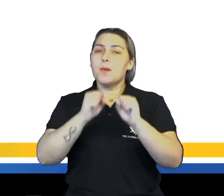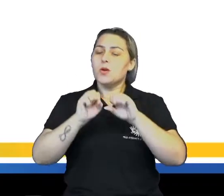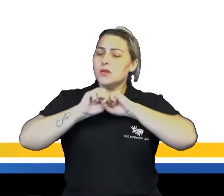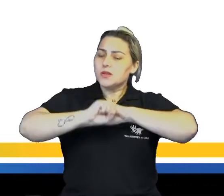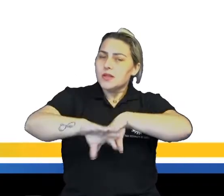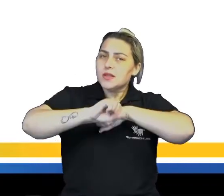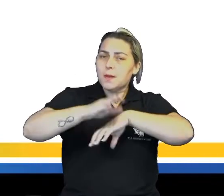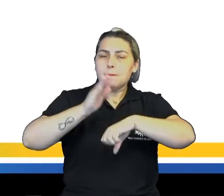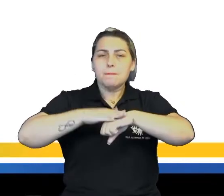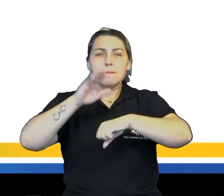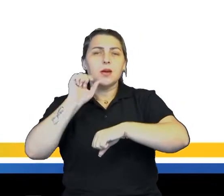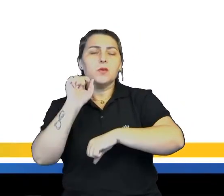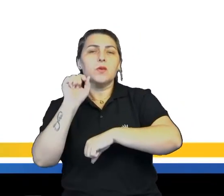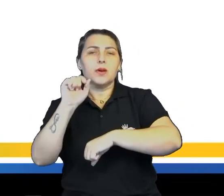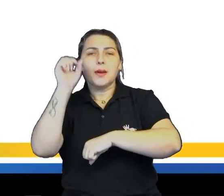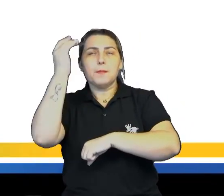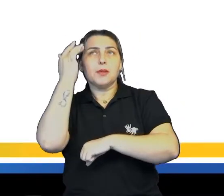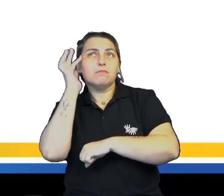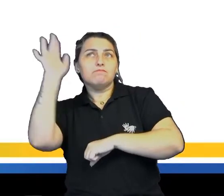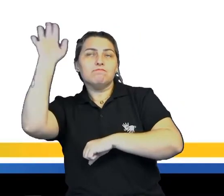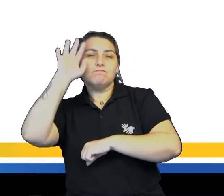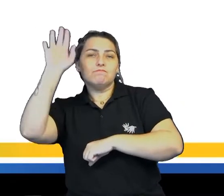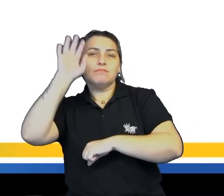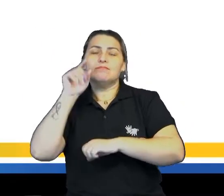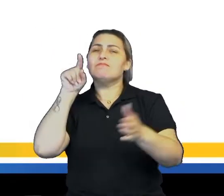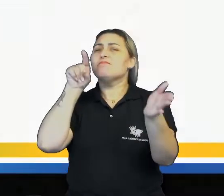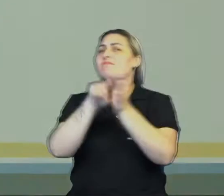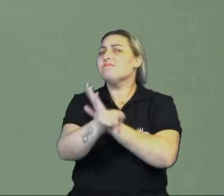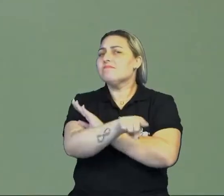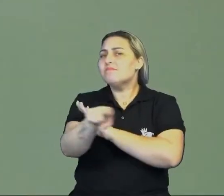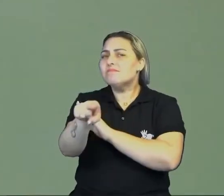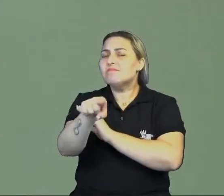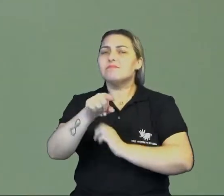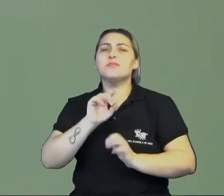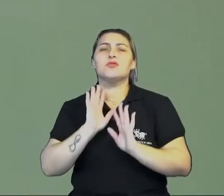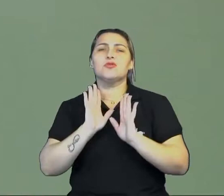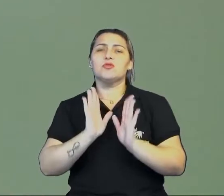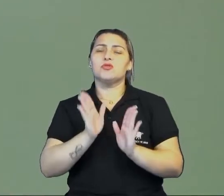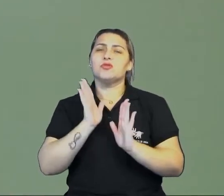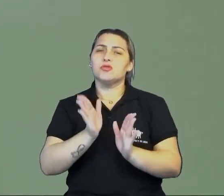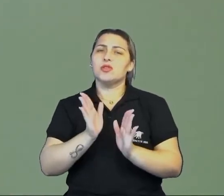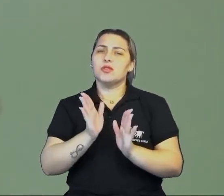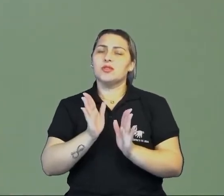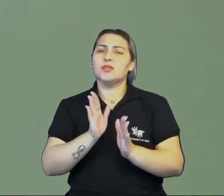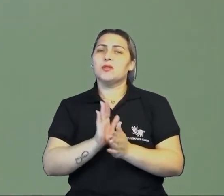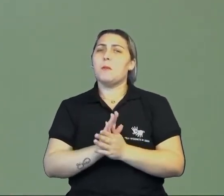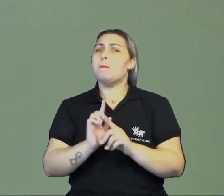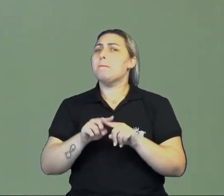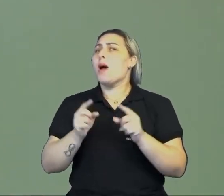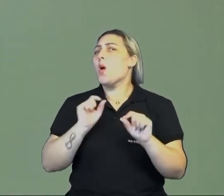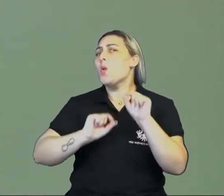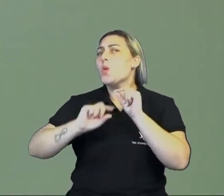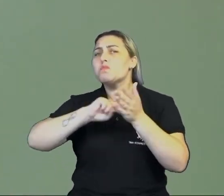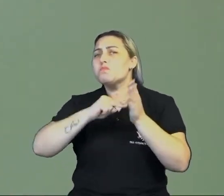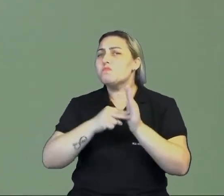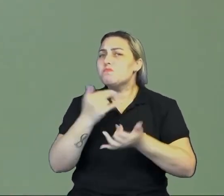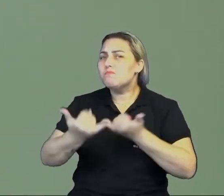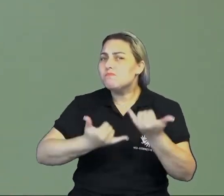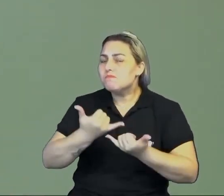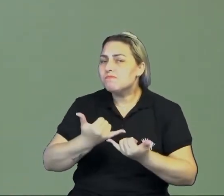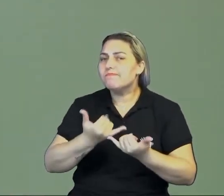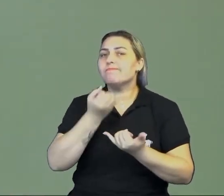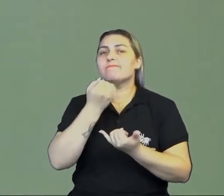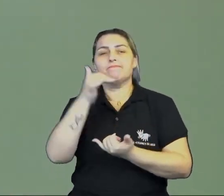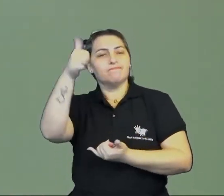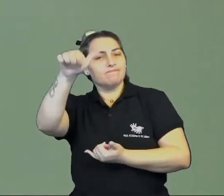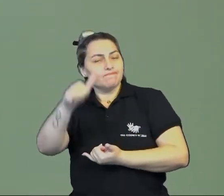ensinar muito mais do que podemos imaginar. Aí a pergunta que eu faço para você já de antemão é: mas o que é brincadeira? Bom, a gente